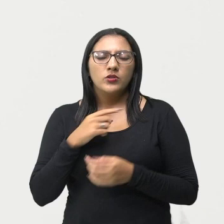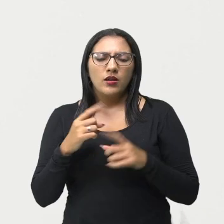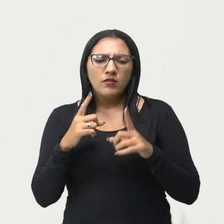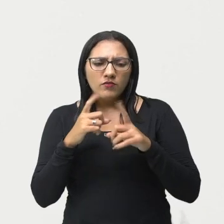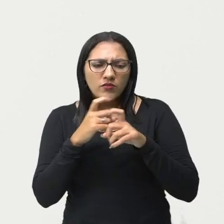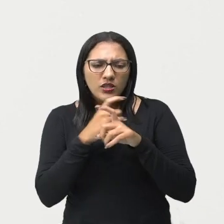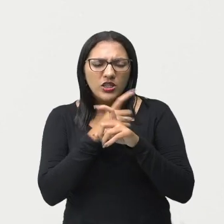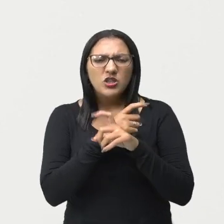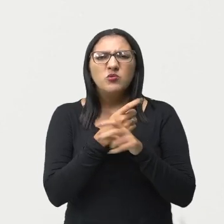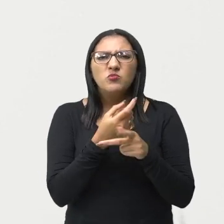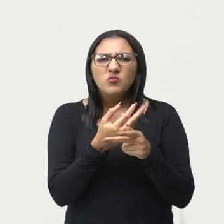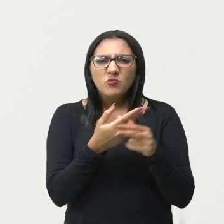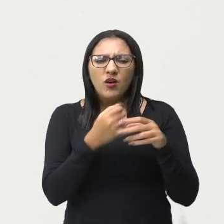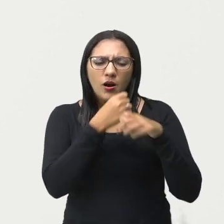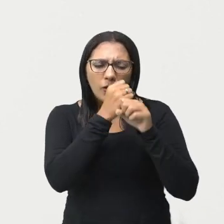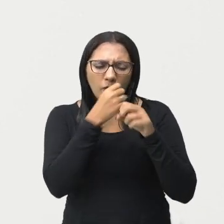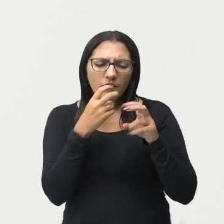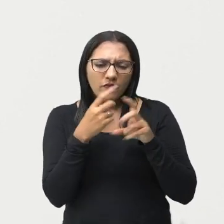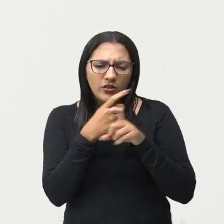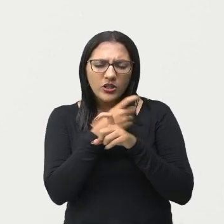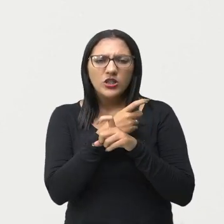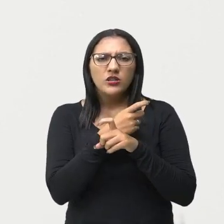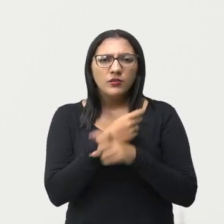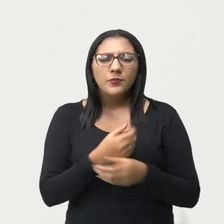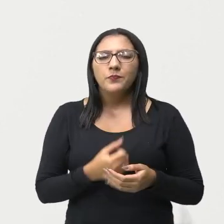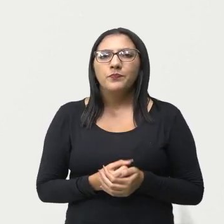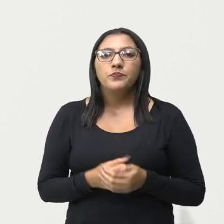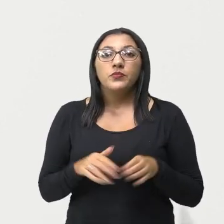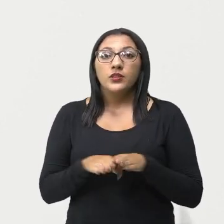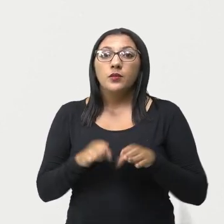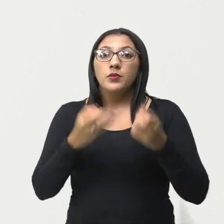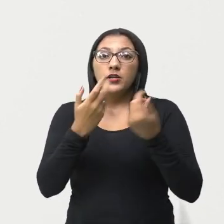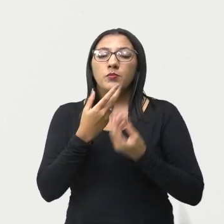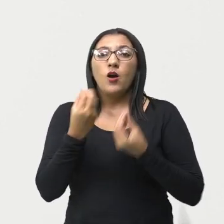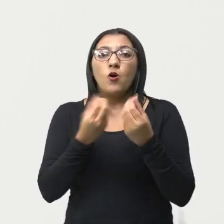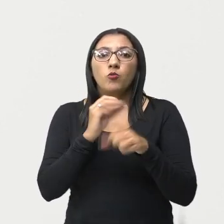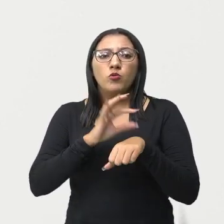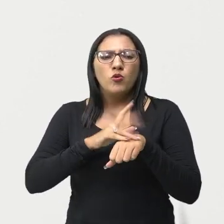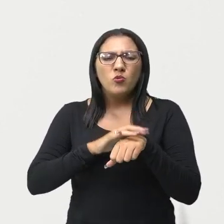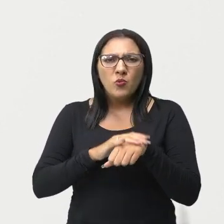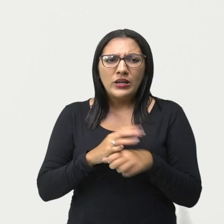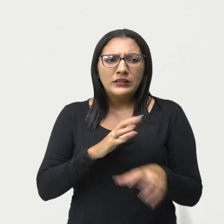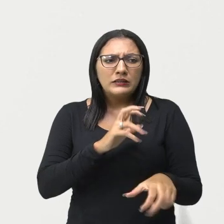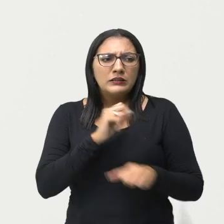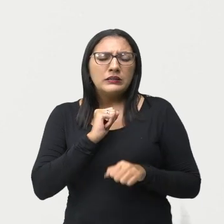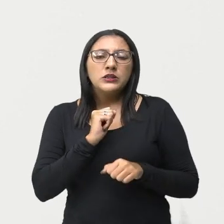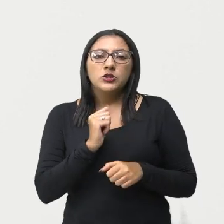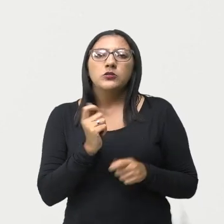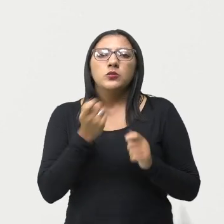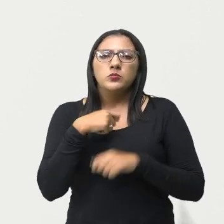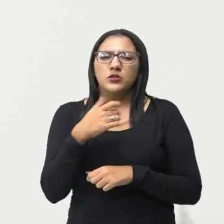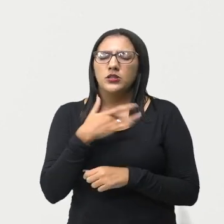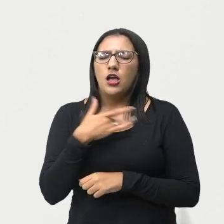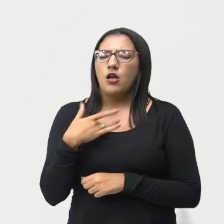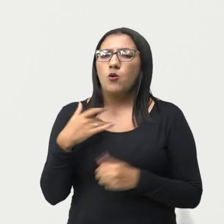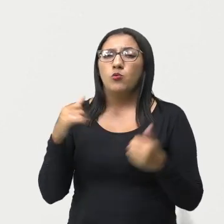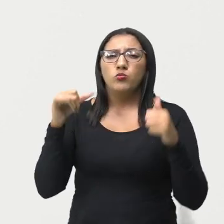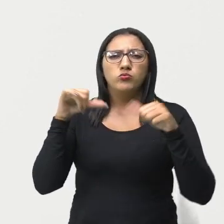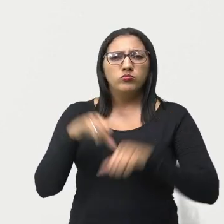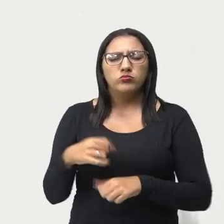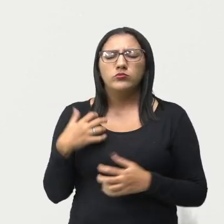são bacterianas também. Se afirma que caso você pegue alguma dessas doenças, você pode ficar muito doente, passar muito